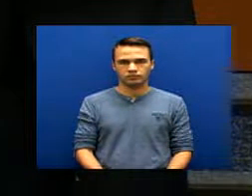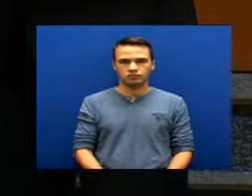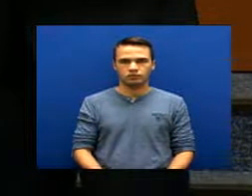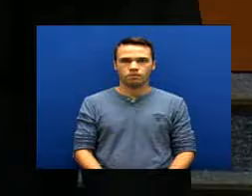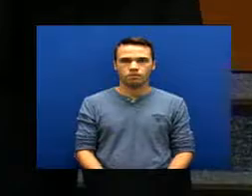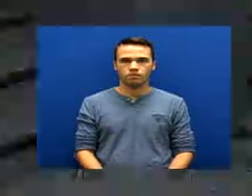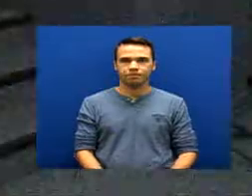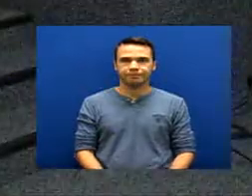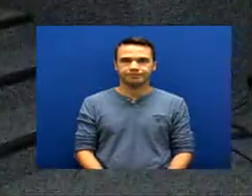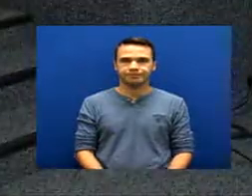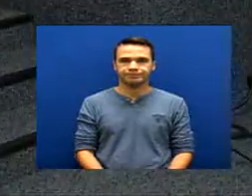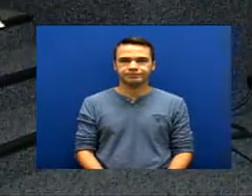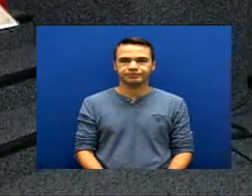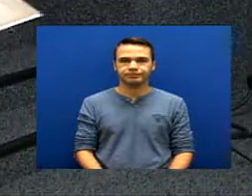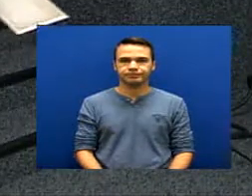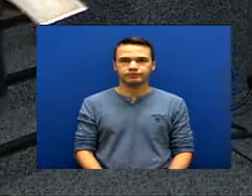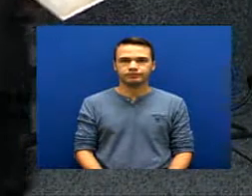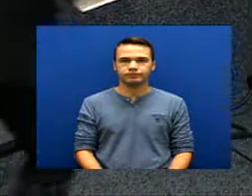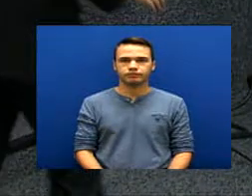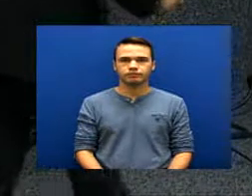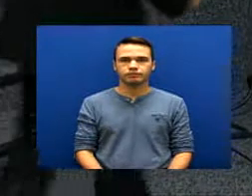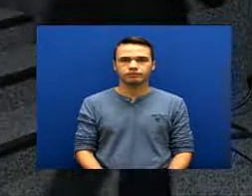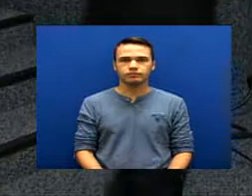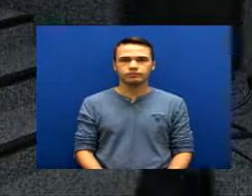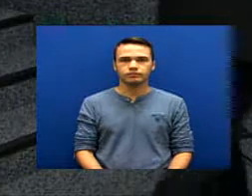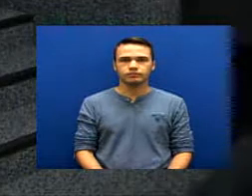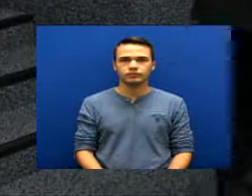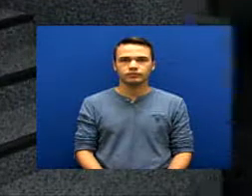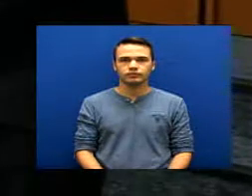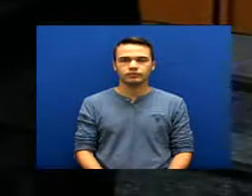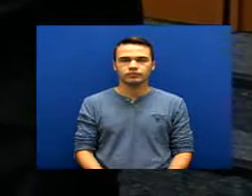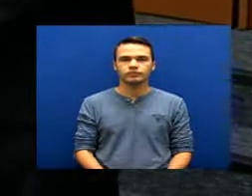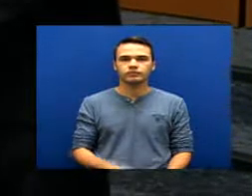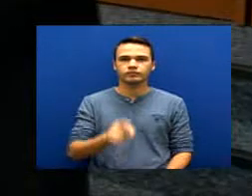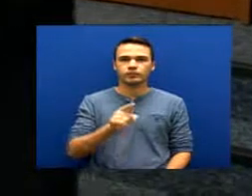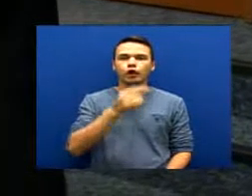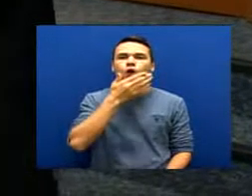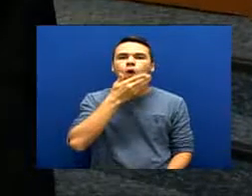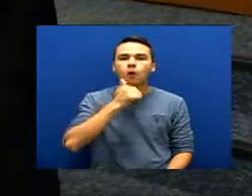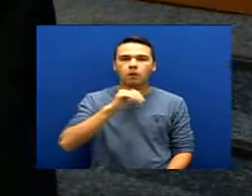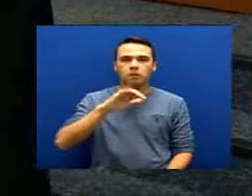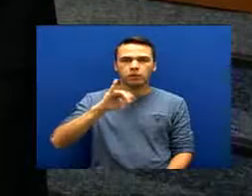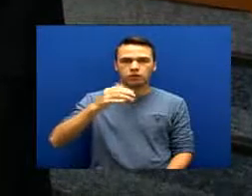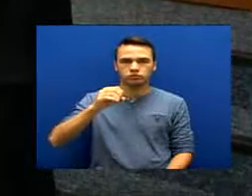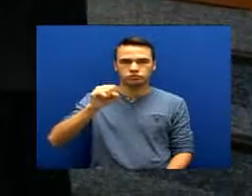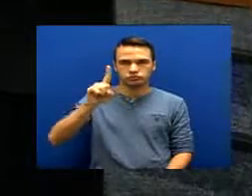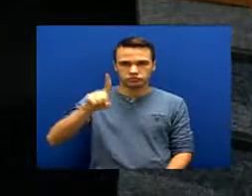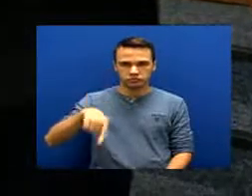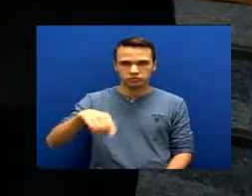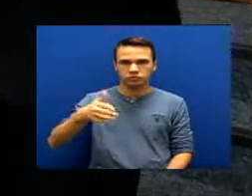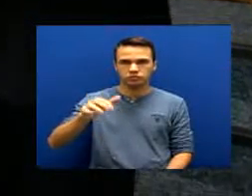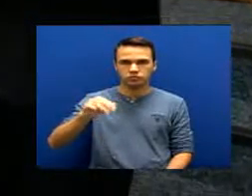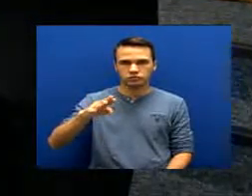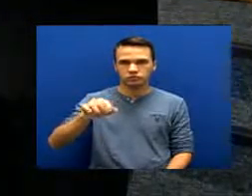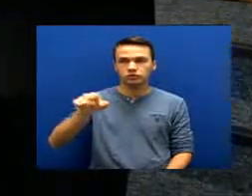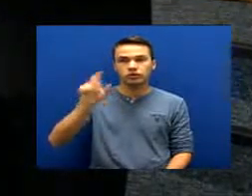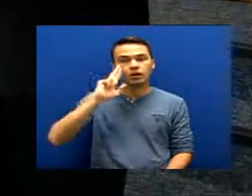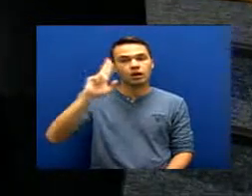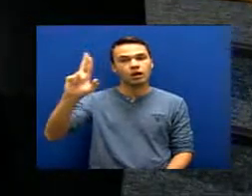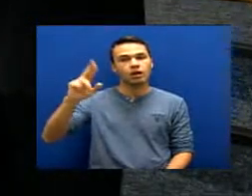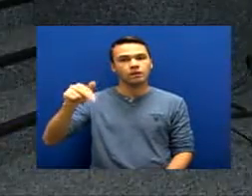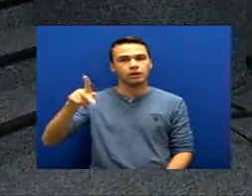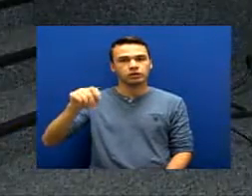comum, porque afinal somos filhos de um mesmo Deus, um único Deus. Eu gostaria de registrar aqui também a menção de um